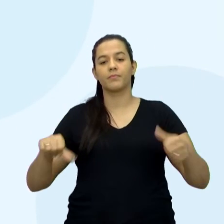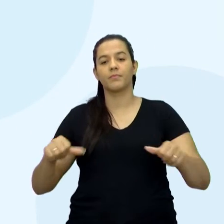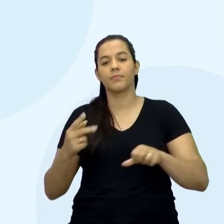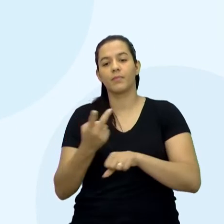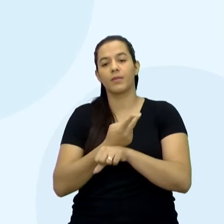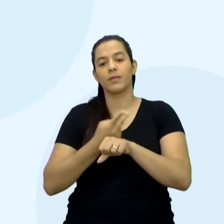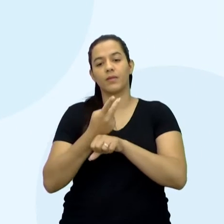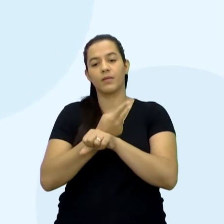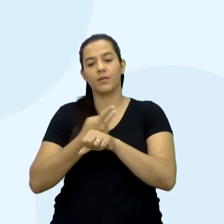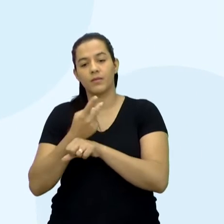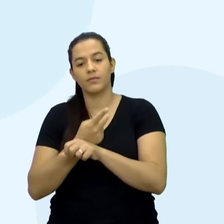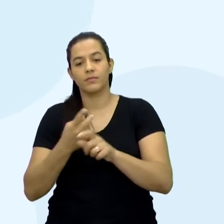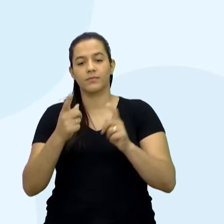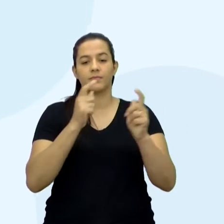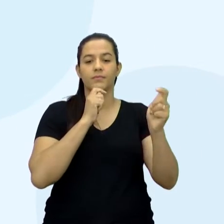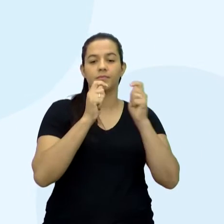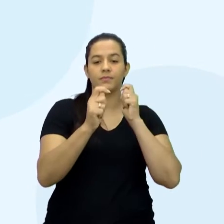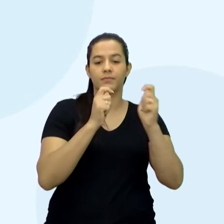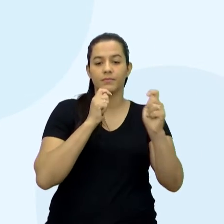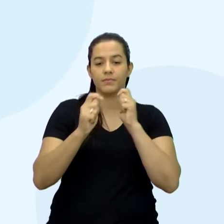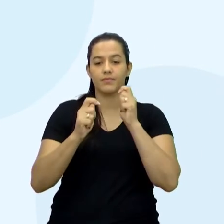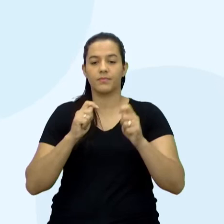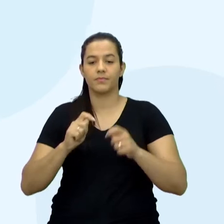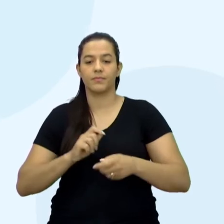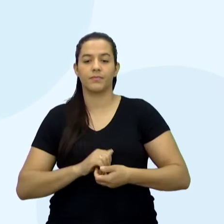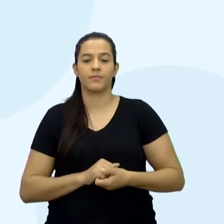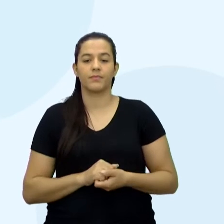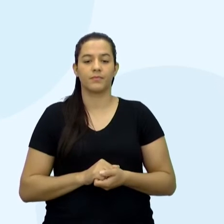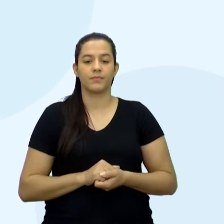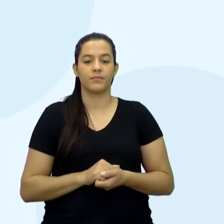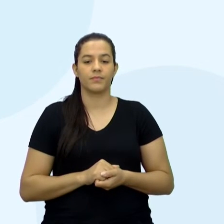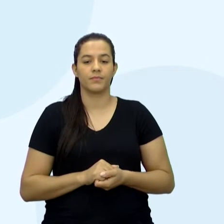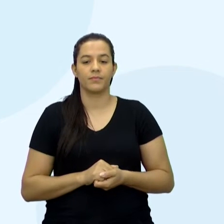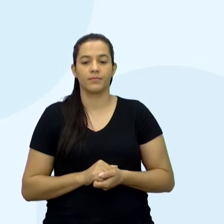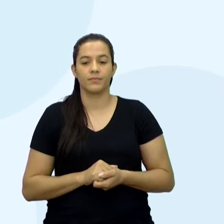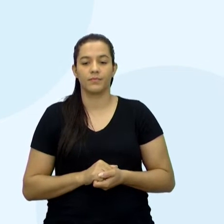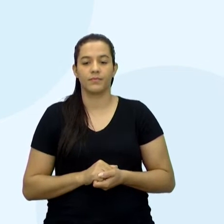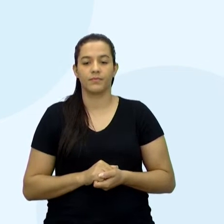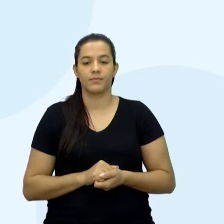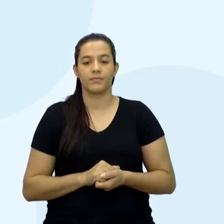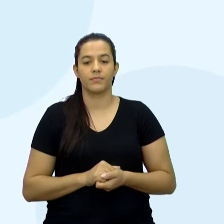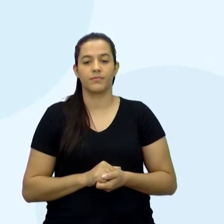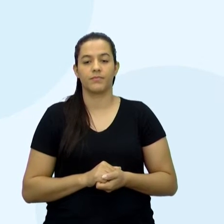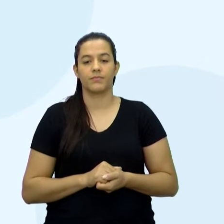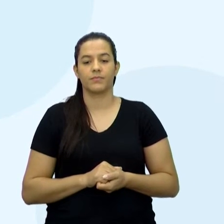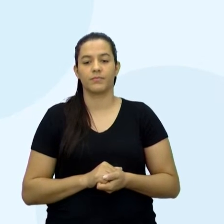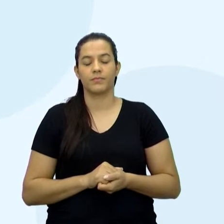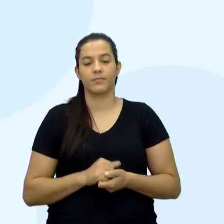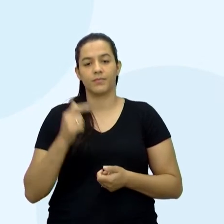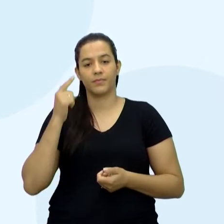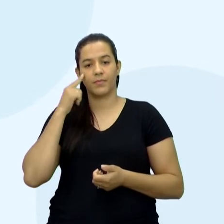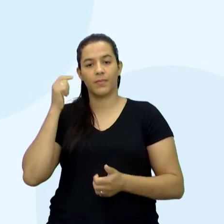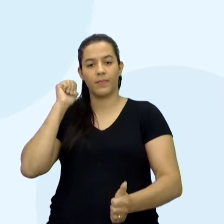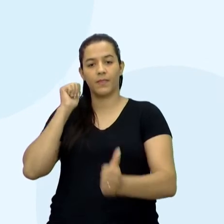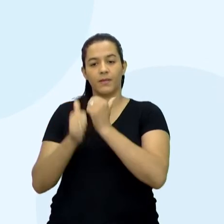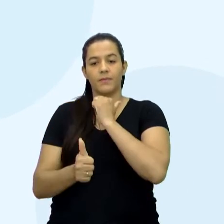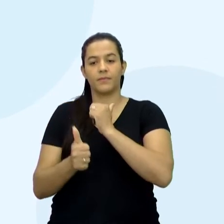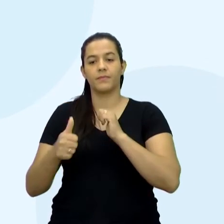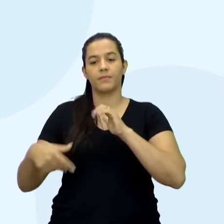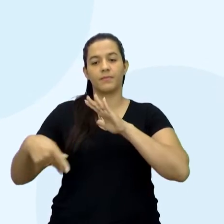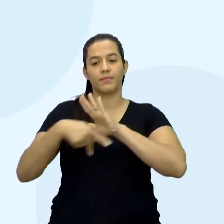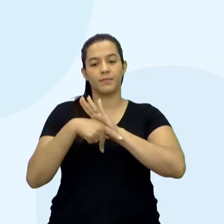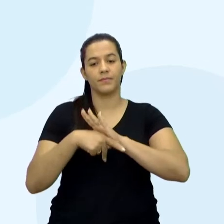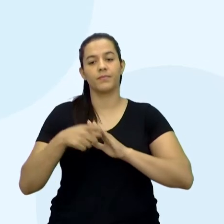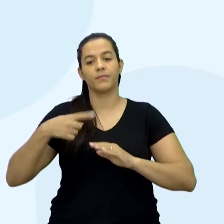buscaram, as reportagens que eles buscaram pra gente. Então, olha só, futebol é impróprio